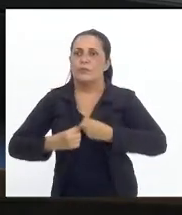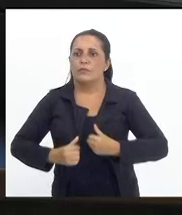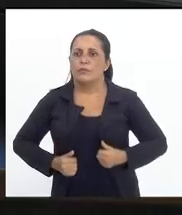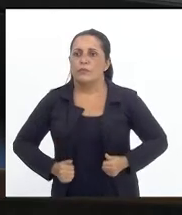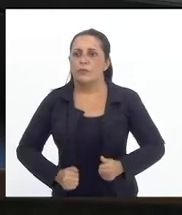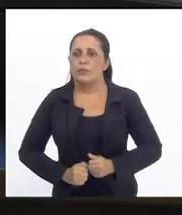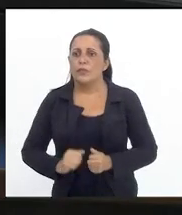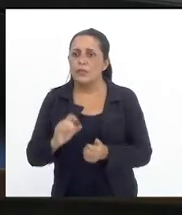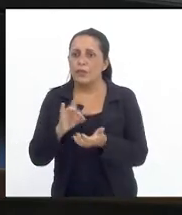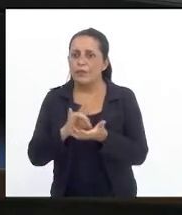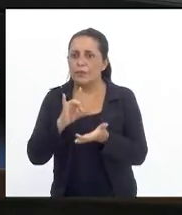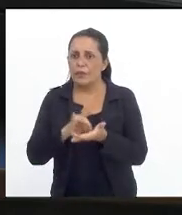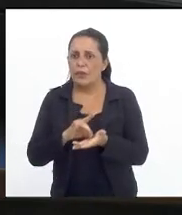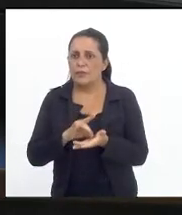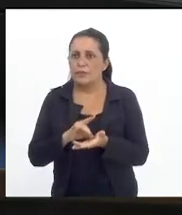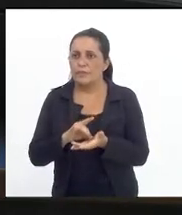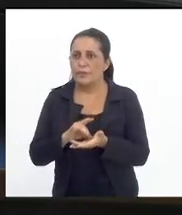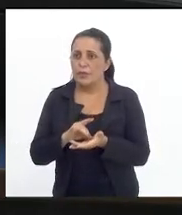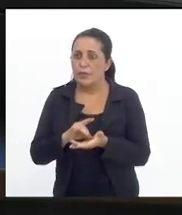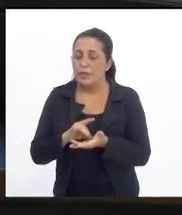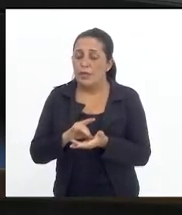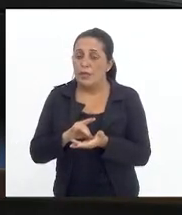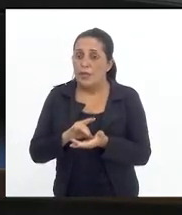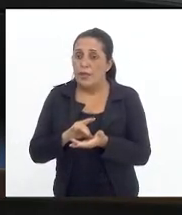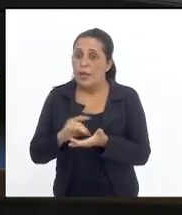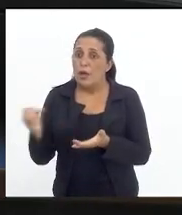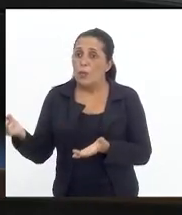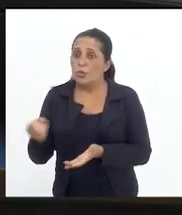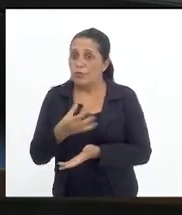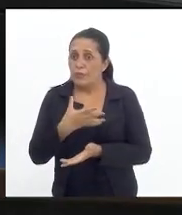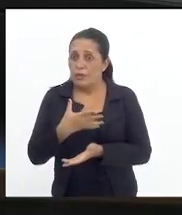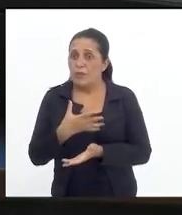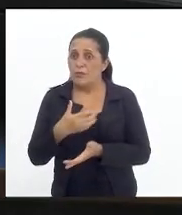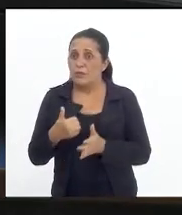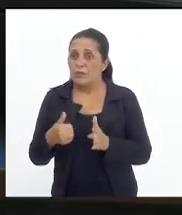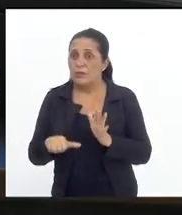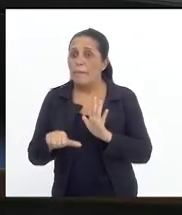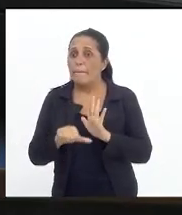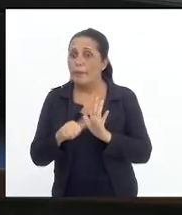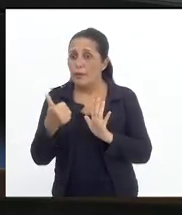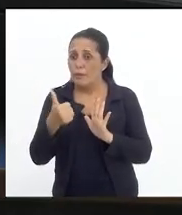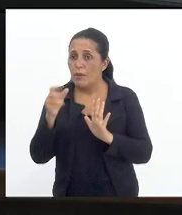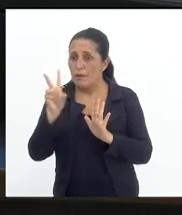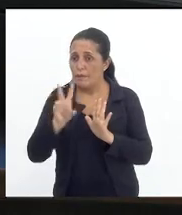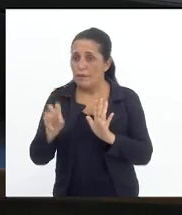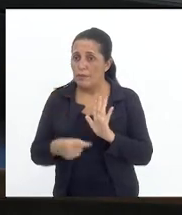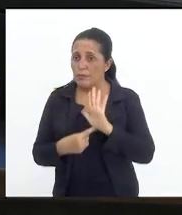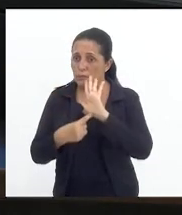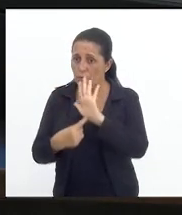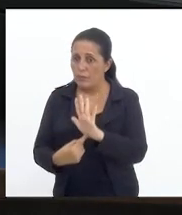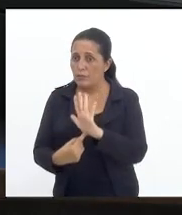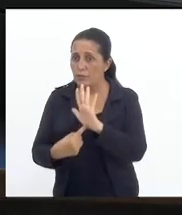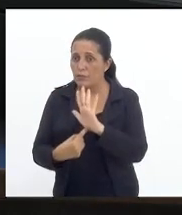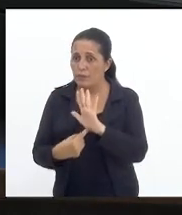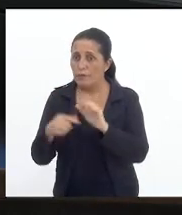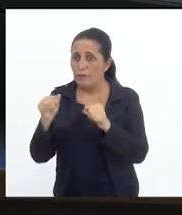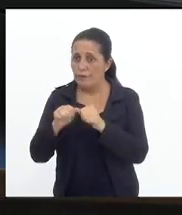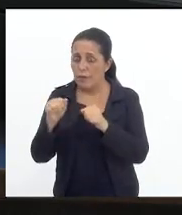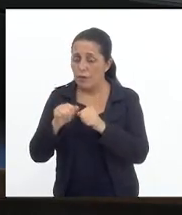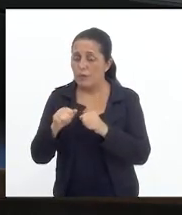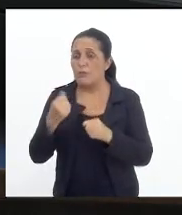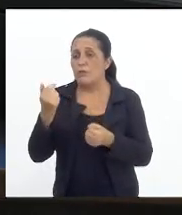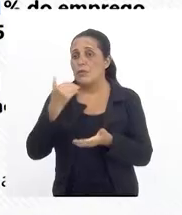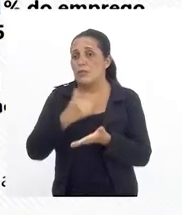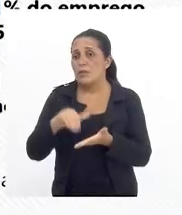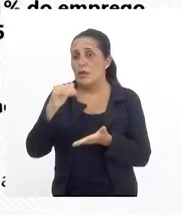é na realidade Isso é uma novidade que nós vamos colocando a primeira vez que a gente apresenta é um trabalho feito na secretaria de